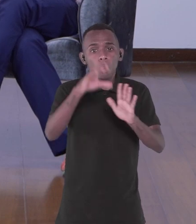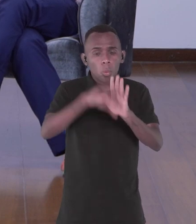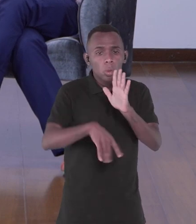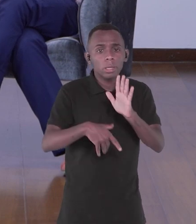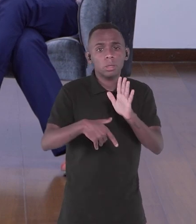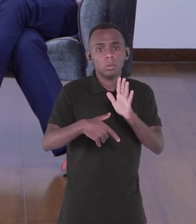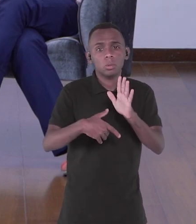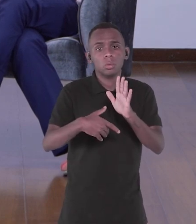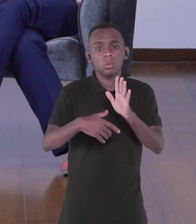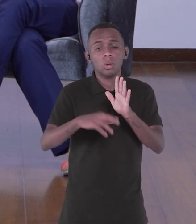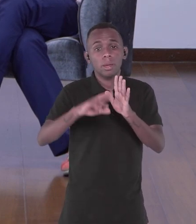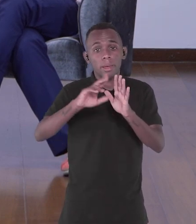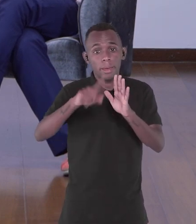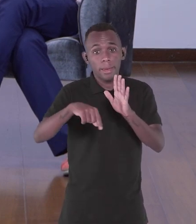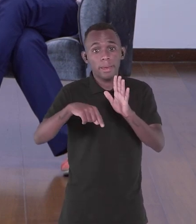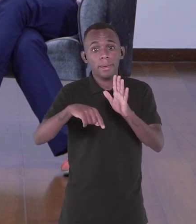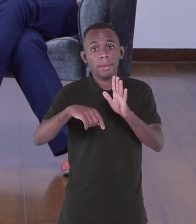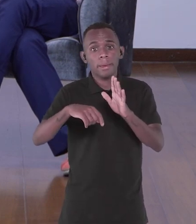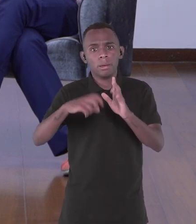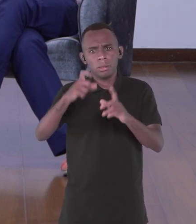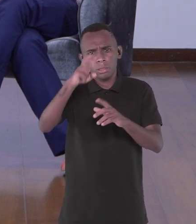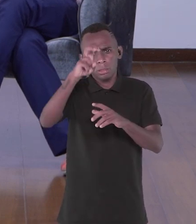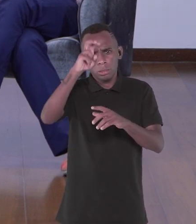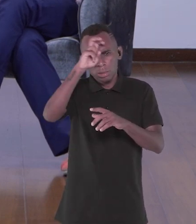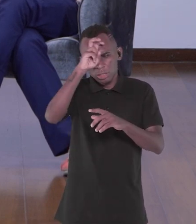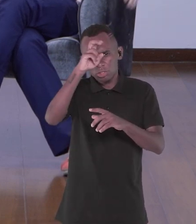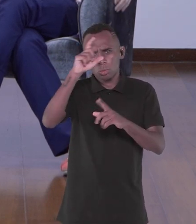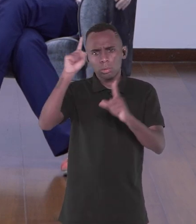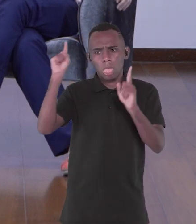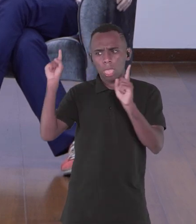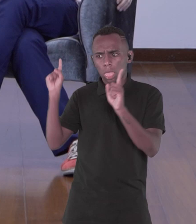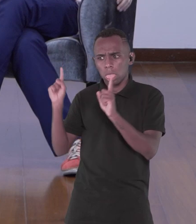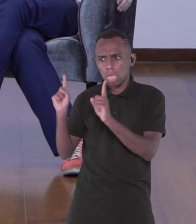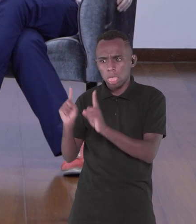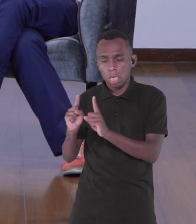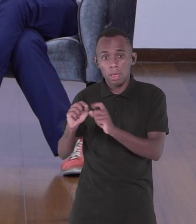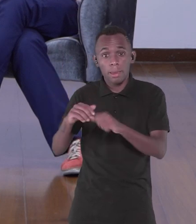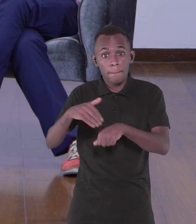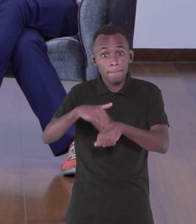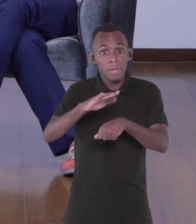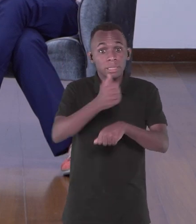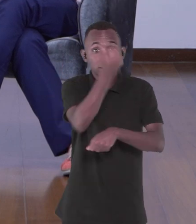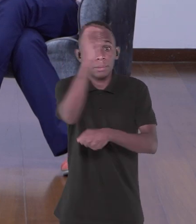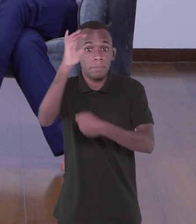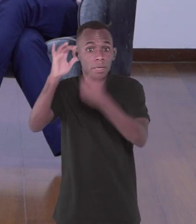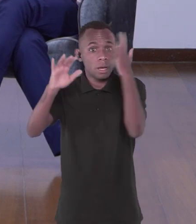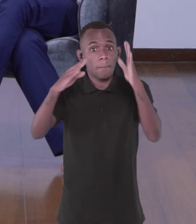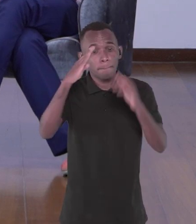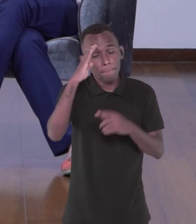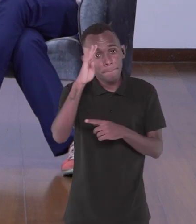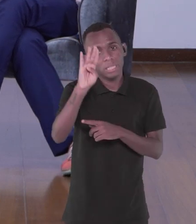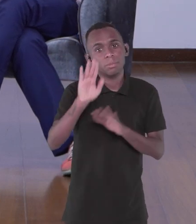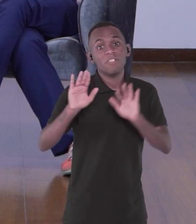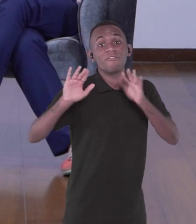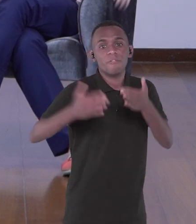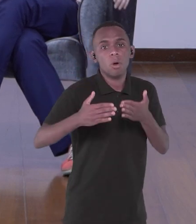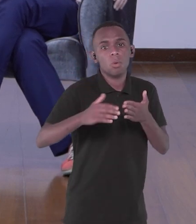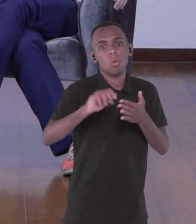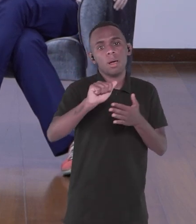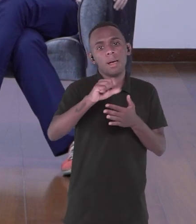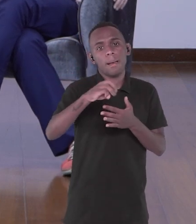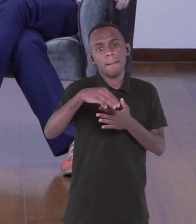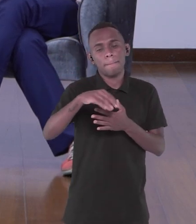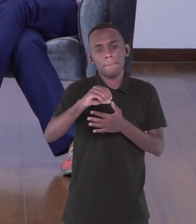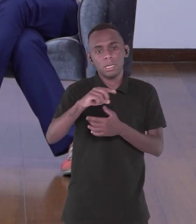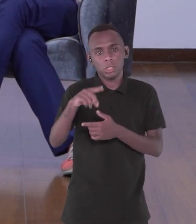excluir, mas é menos antiguidade e mais meio ambiente. E ele tinha escolhido justamente a Amazônia para passar aquele